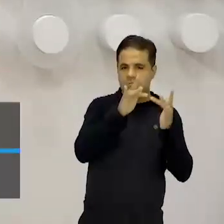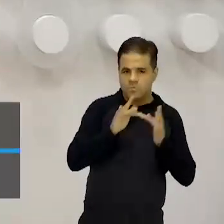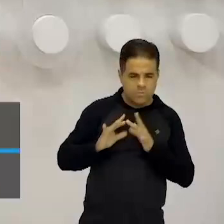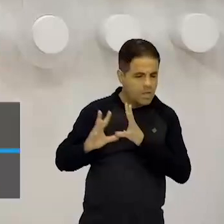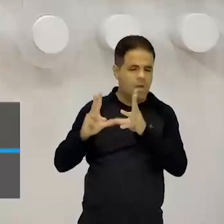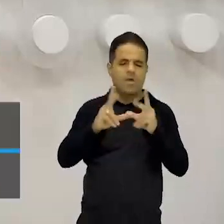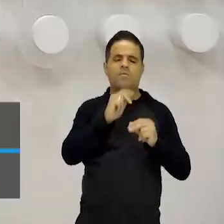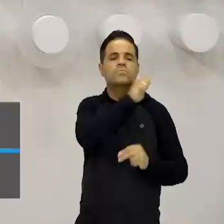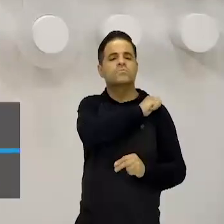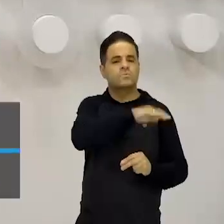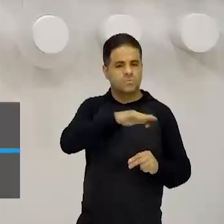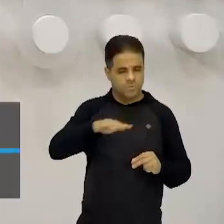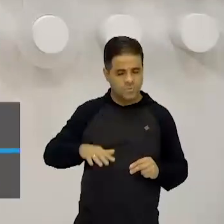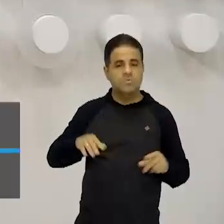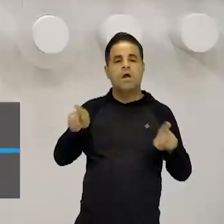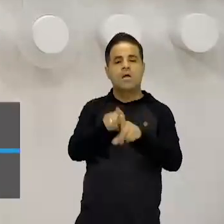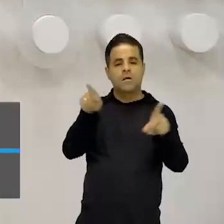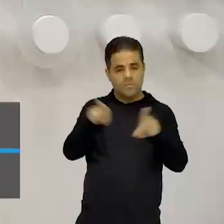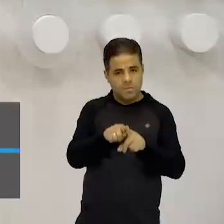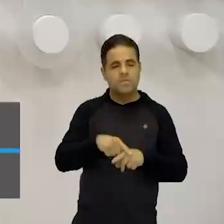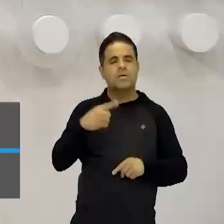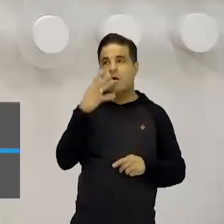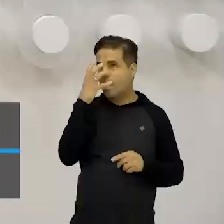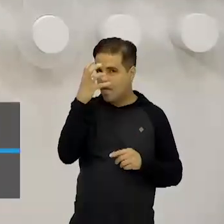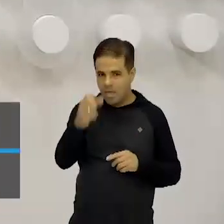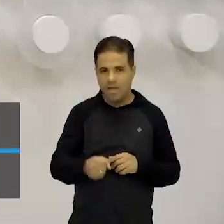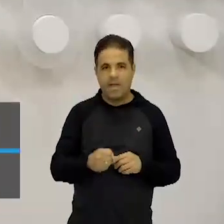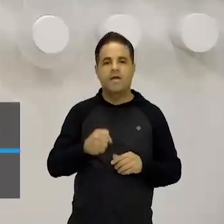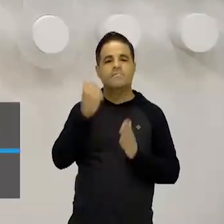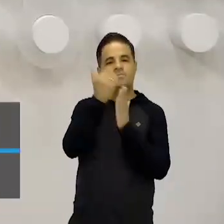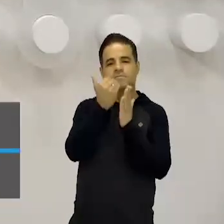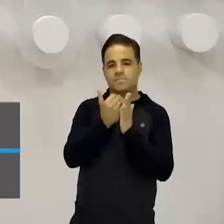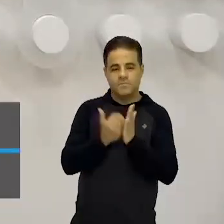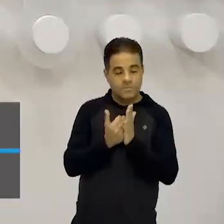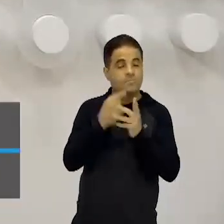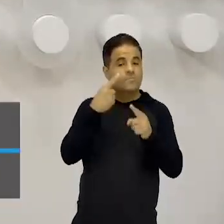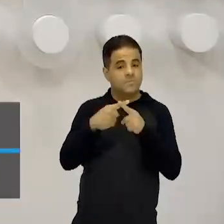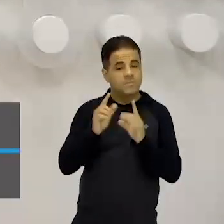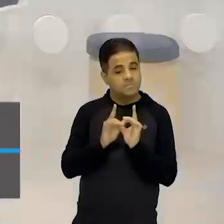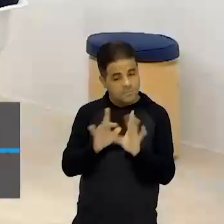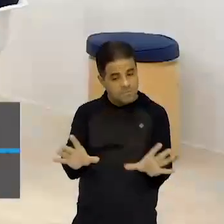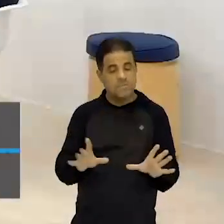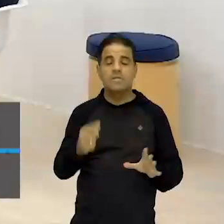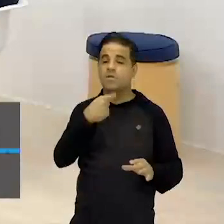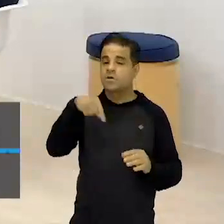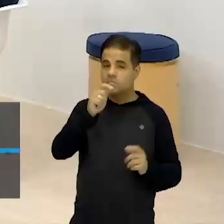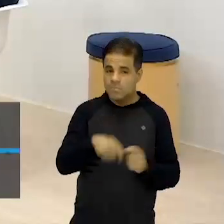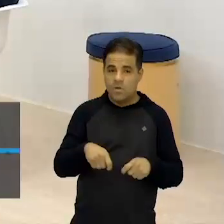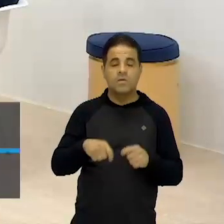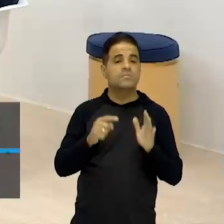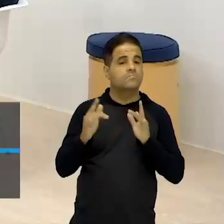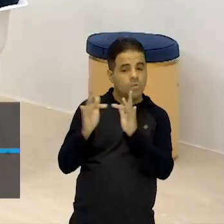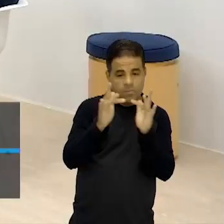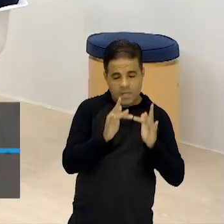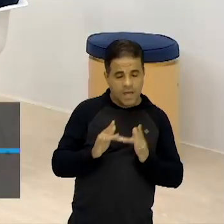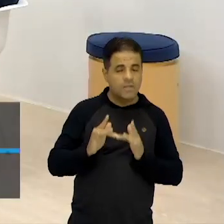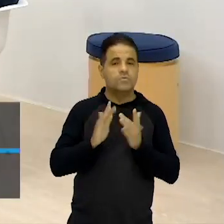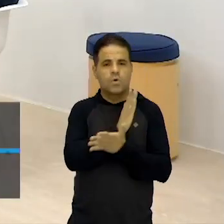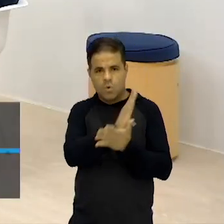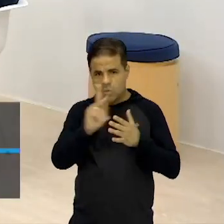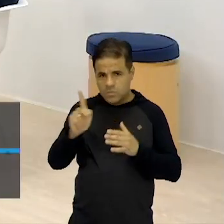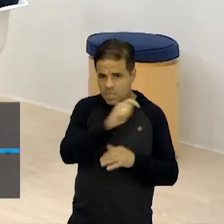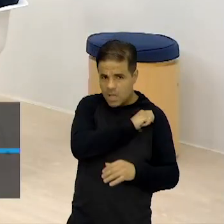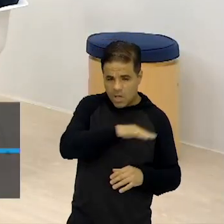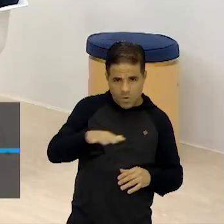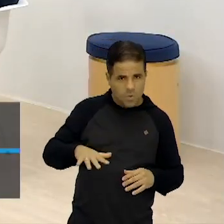contato com todos os alunos e é por isso que eu sou apaixonada pelo programa, porque ele permite que a gente tenha contato não só com os